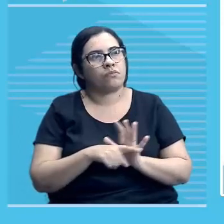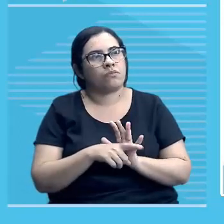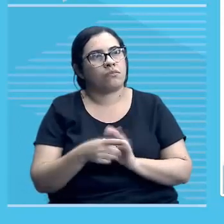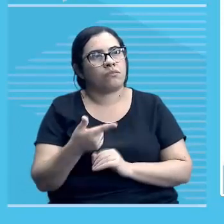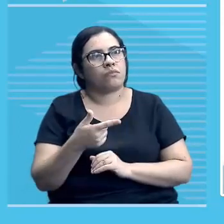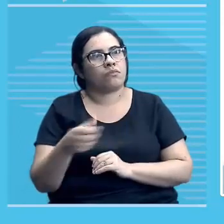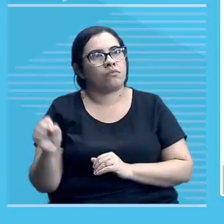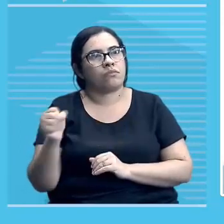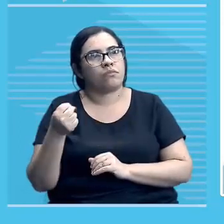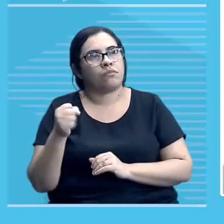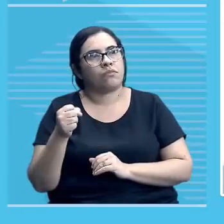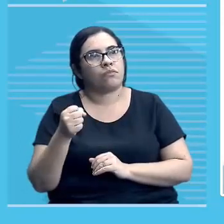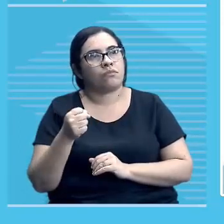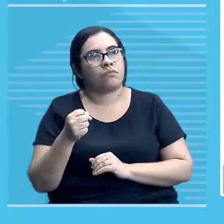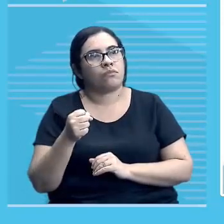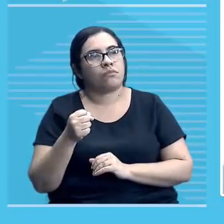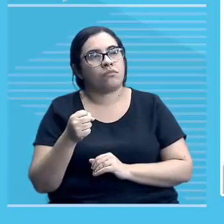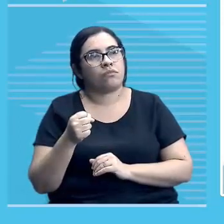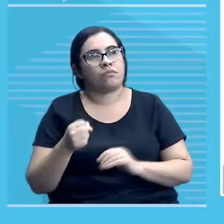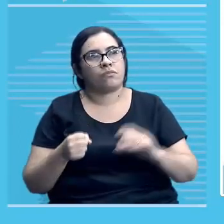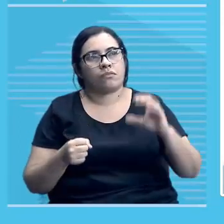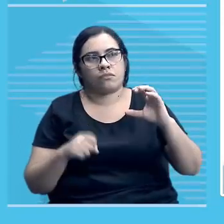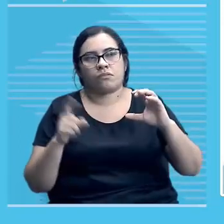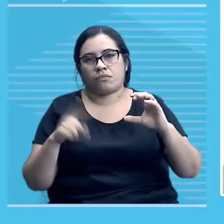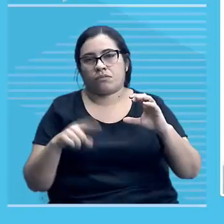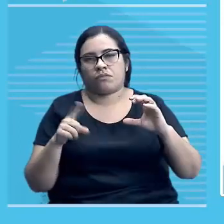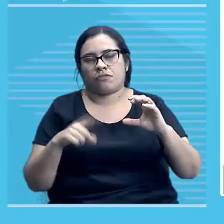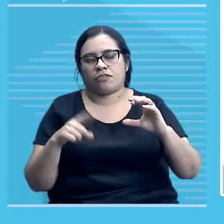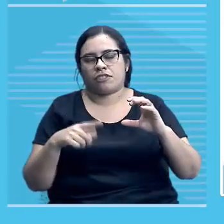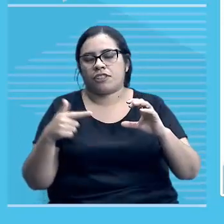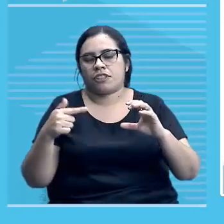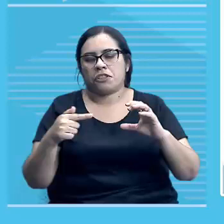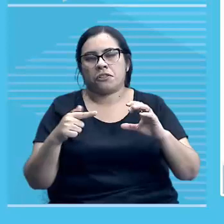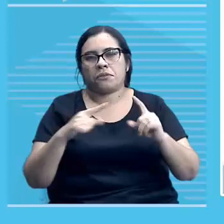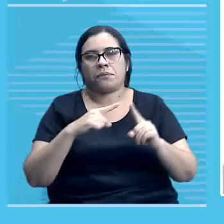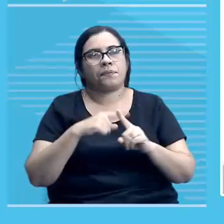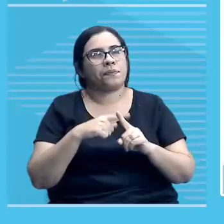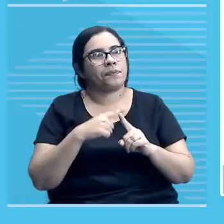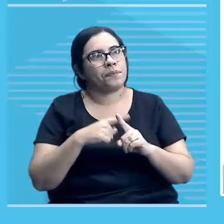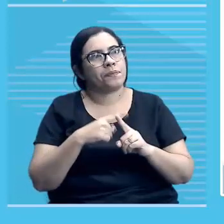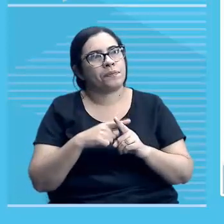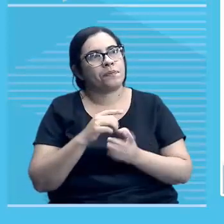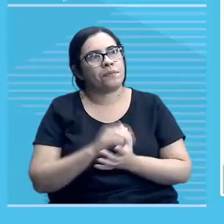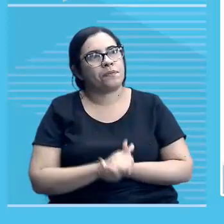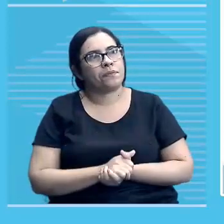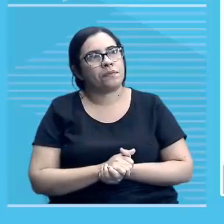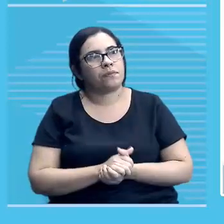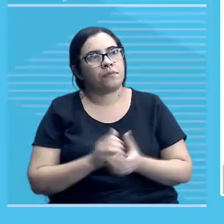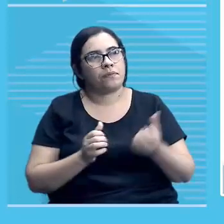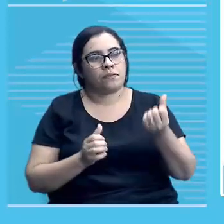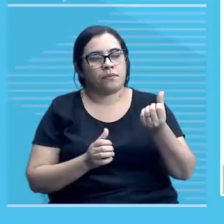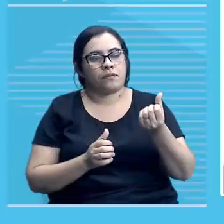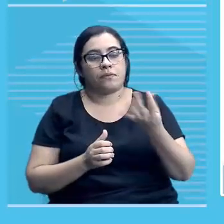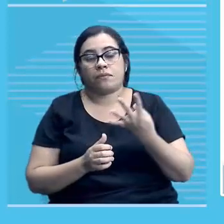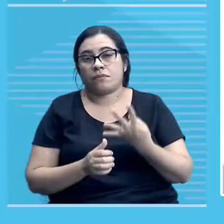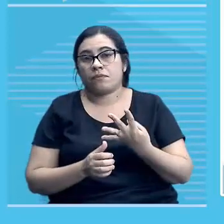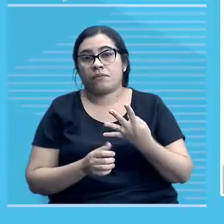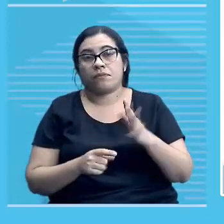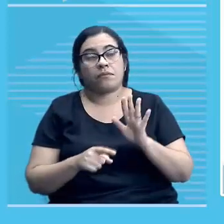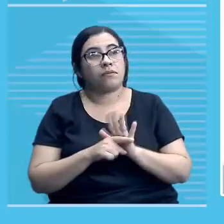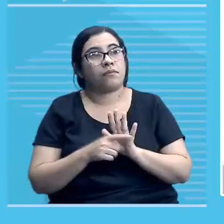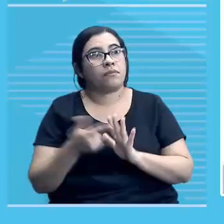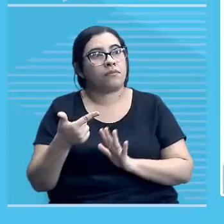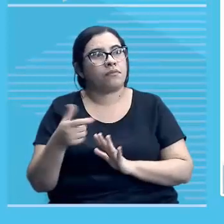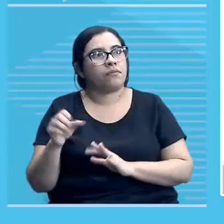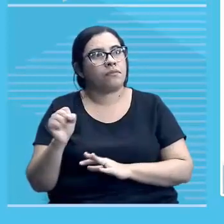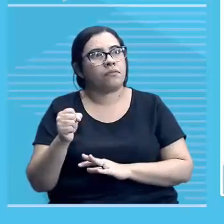28. O C aqui, ele é 7, positivo. Aí, fica 64 menos